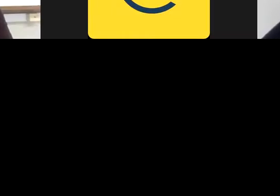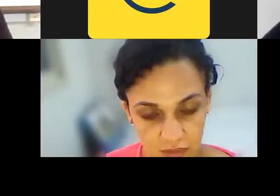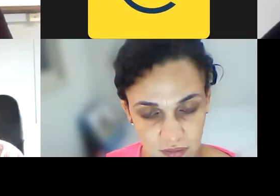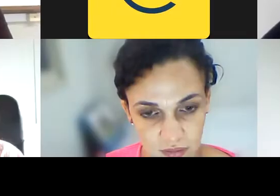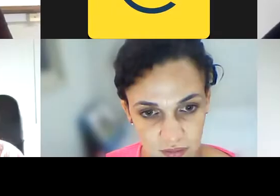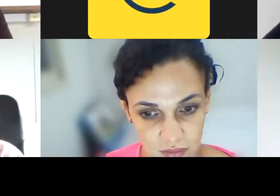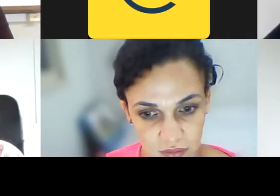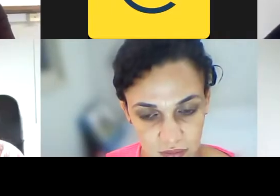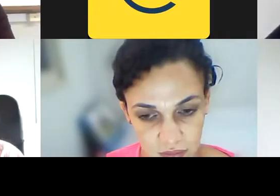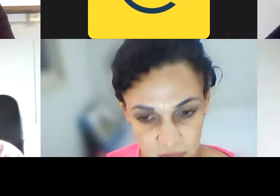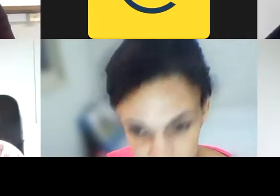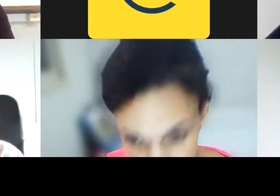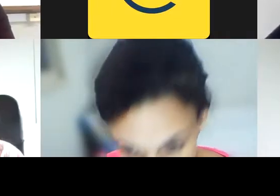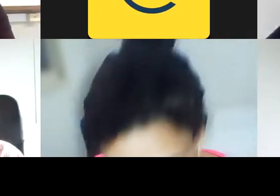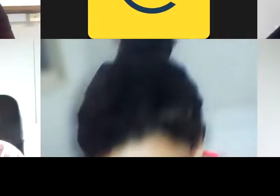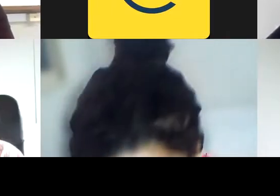Eu tenho backup.